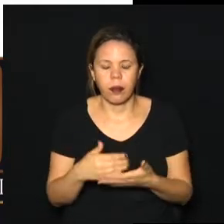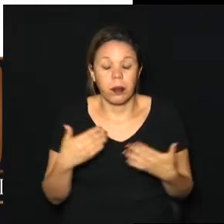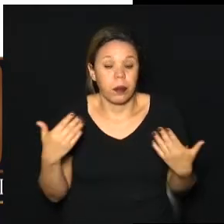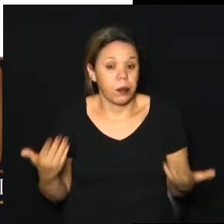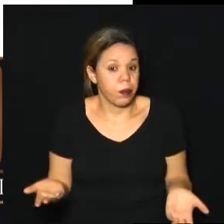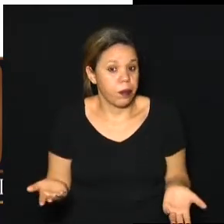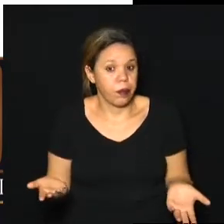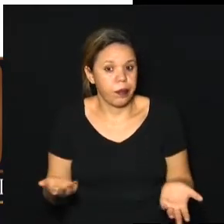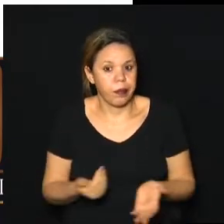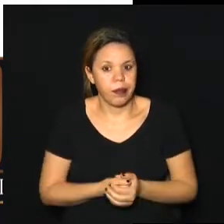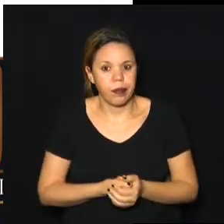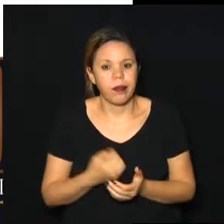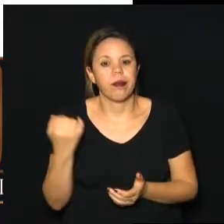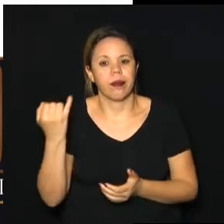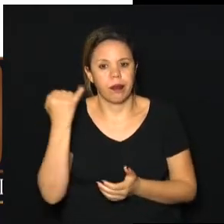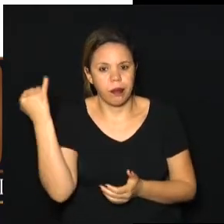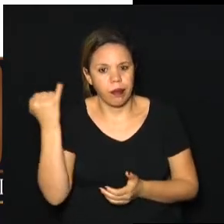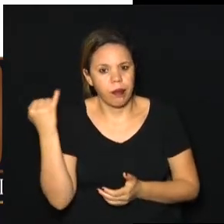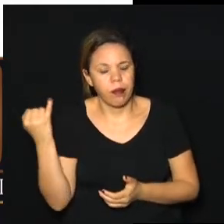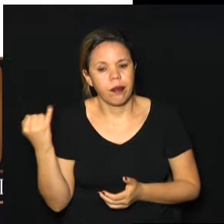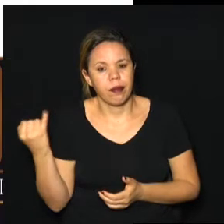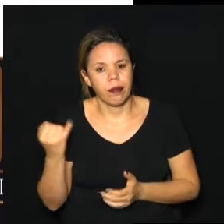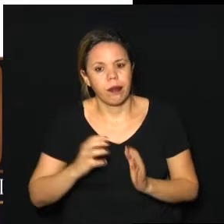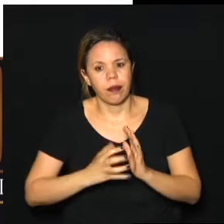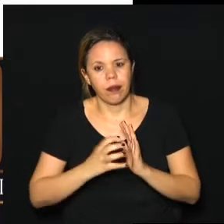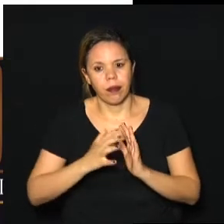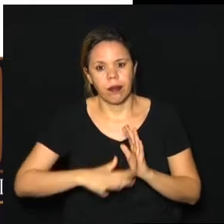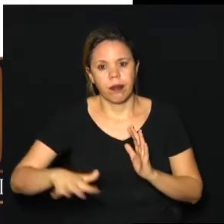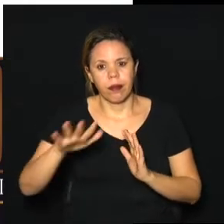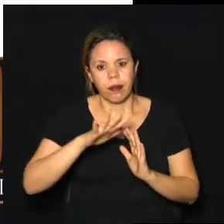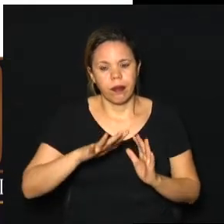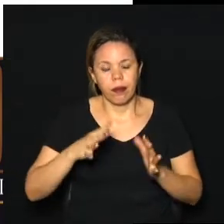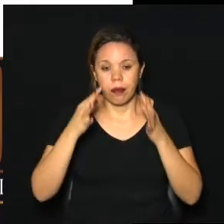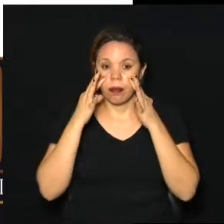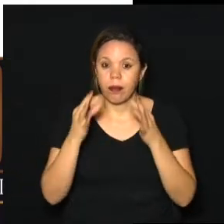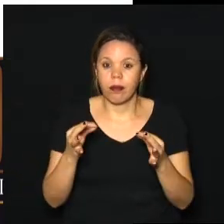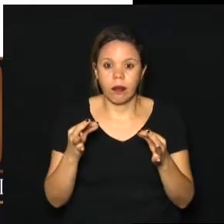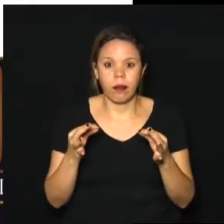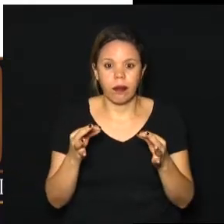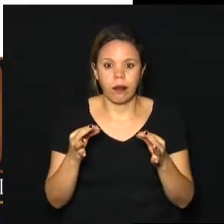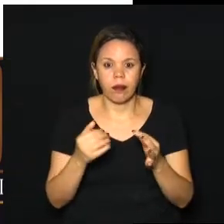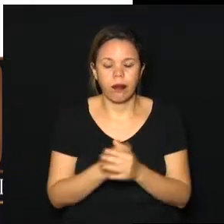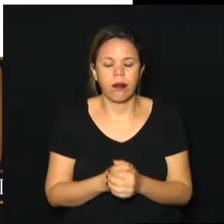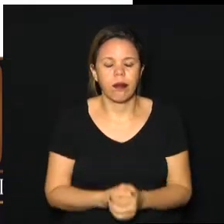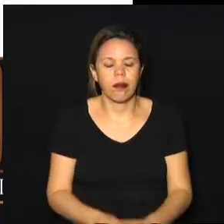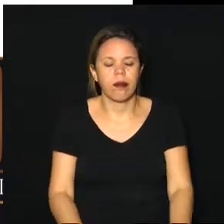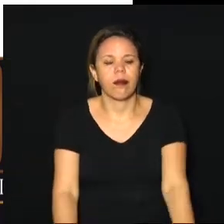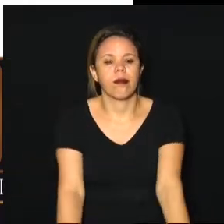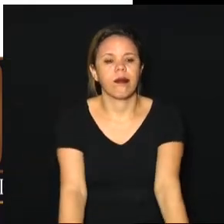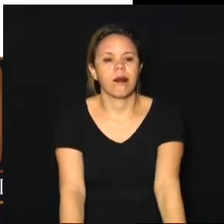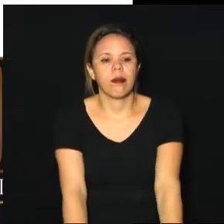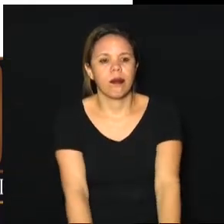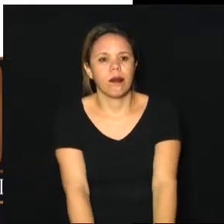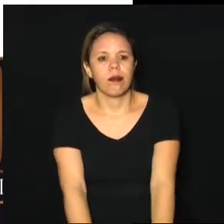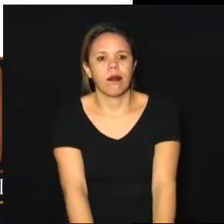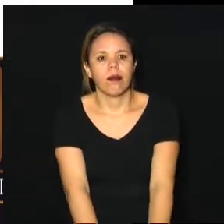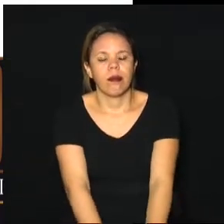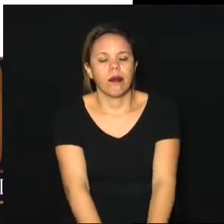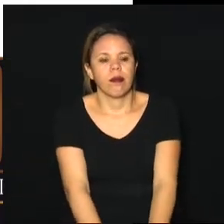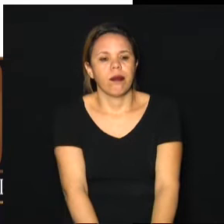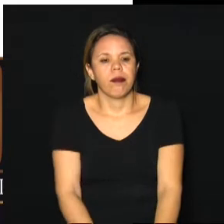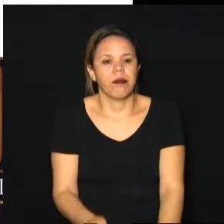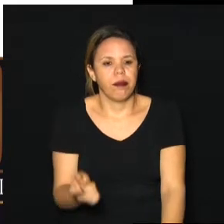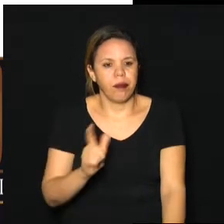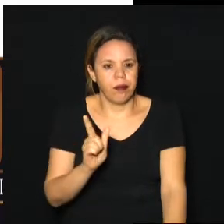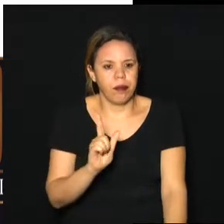Então, né, é importantíssimo que os partidos estejam antenados, atentos a isso. E, evidentemente,